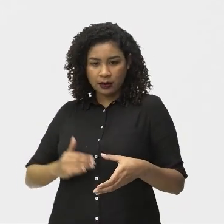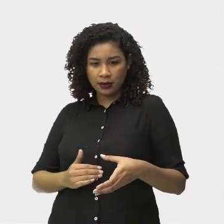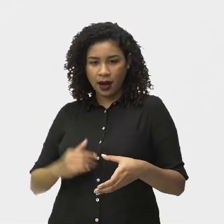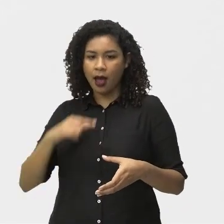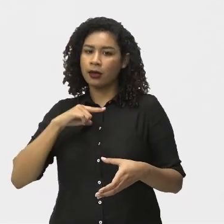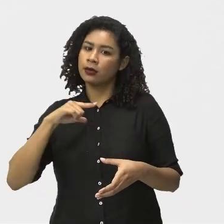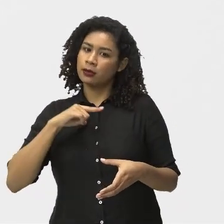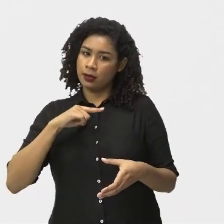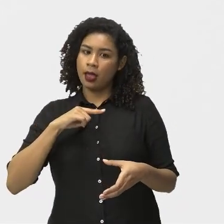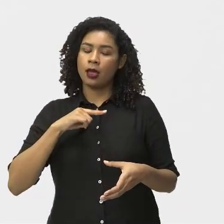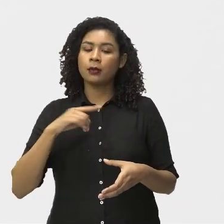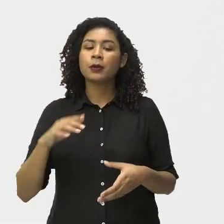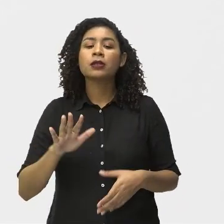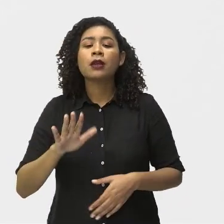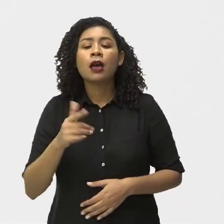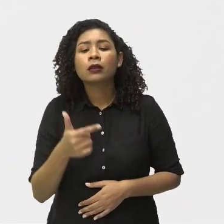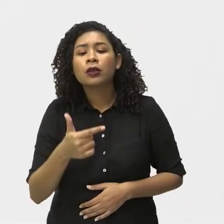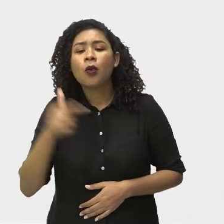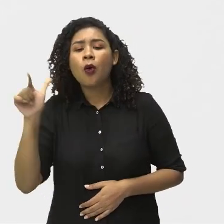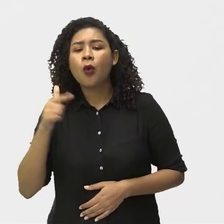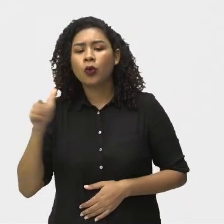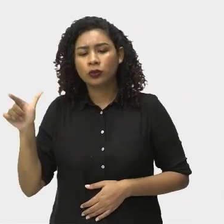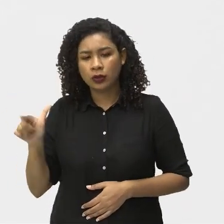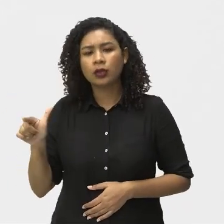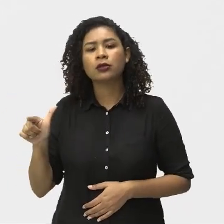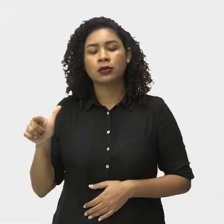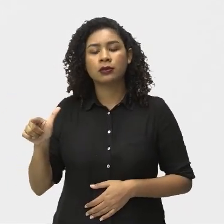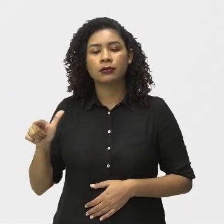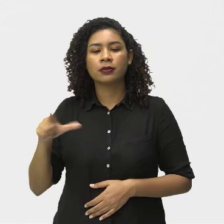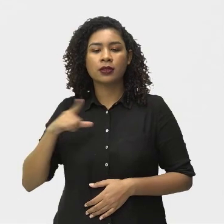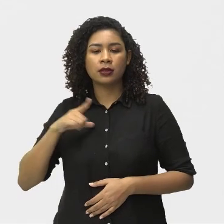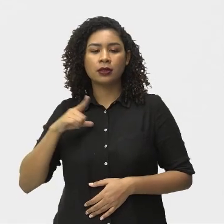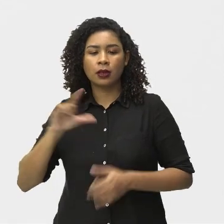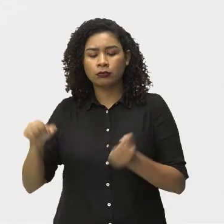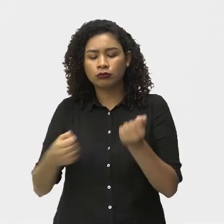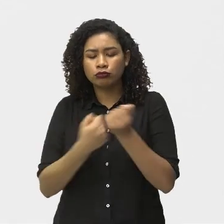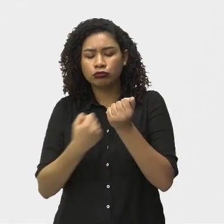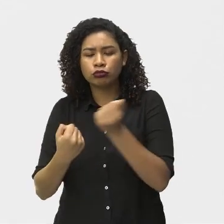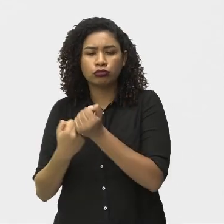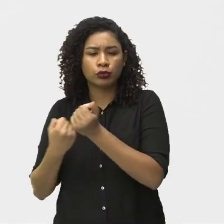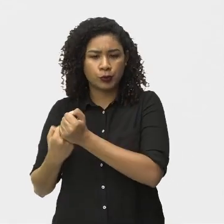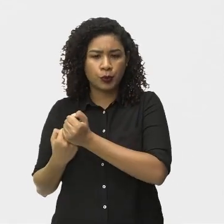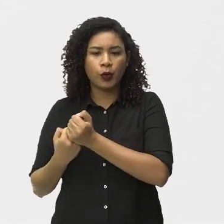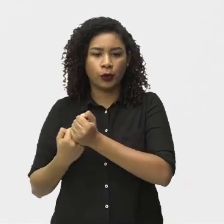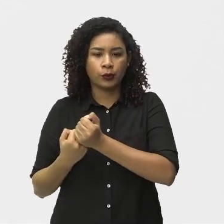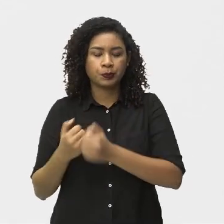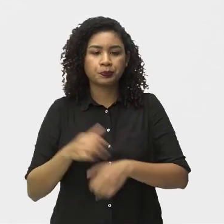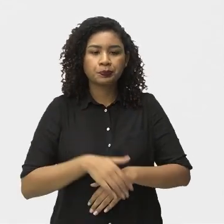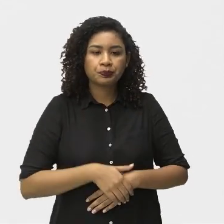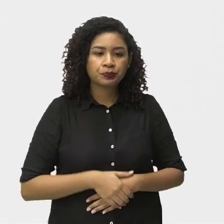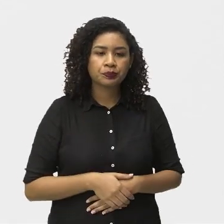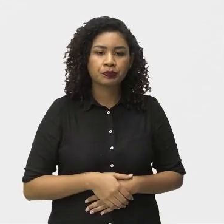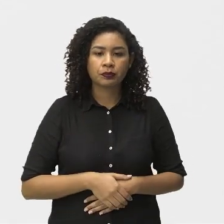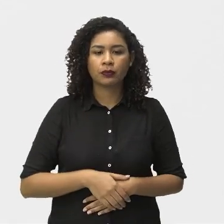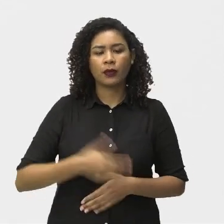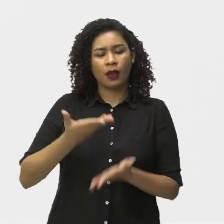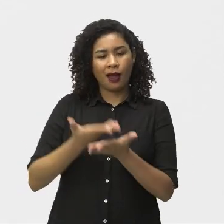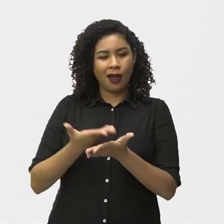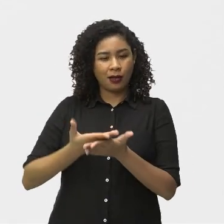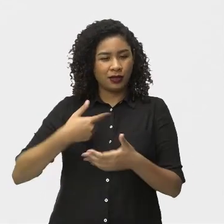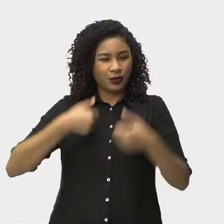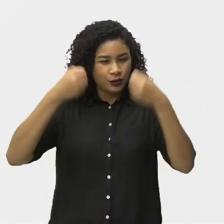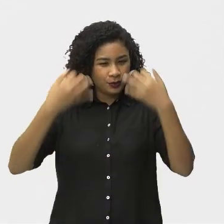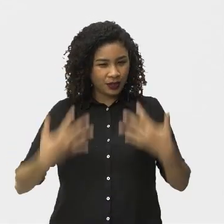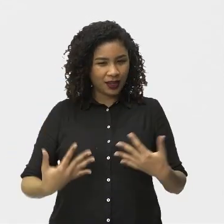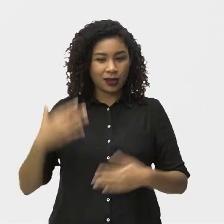seminais, que outras glândulas são consideradas anexas do sistema genital masculino? Então nós vimos ainda agora na nossa aula que são